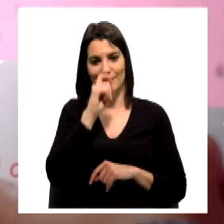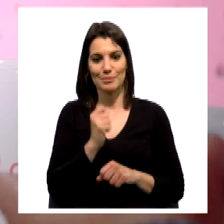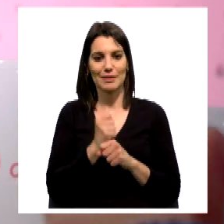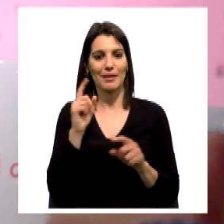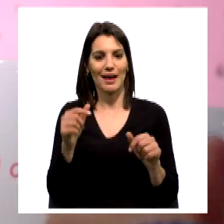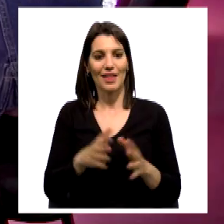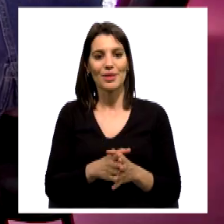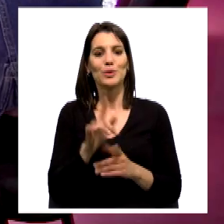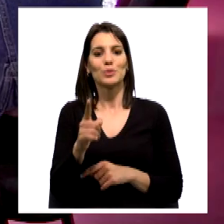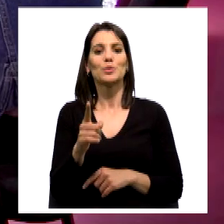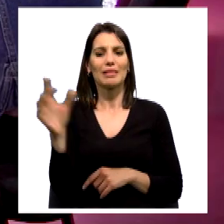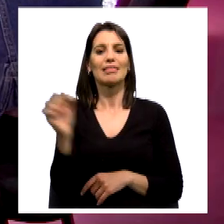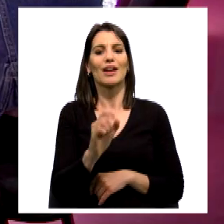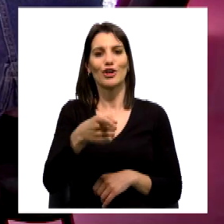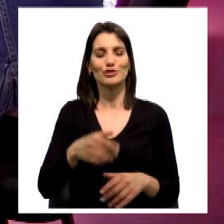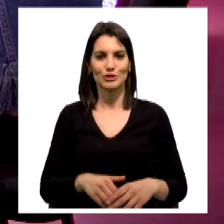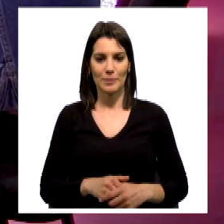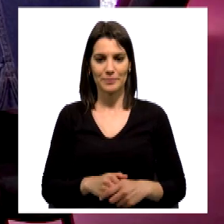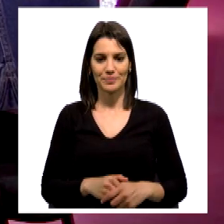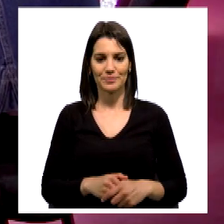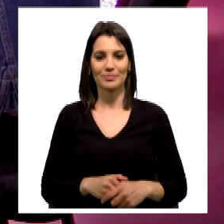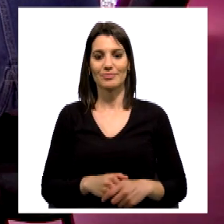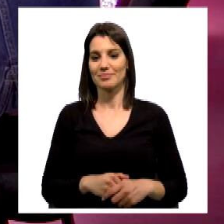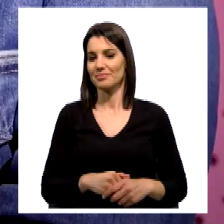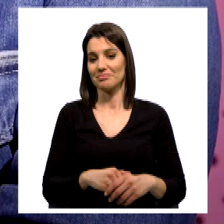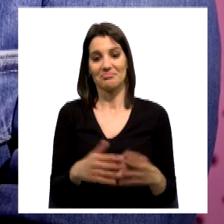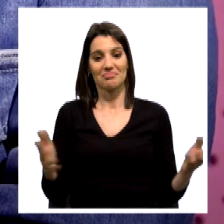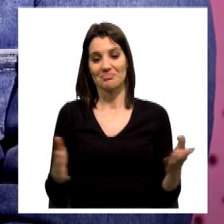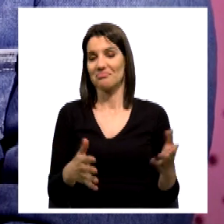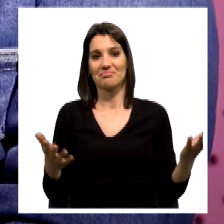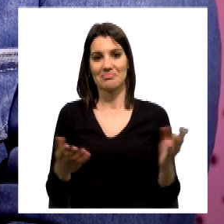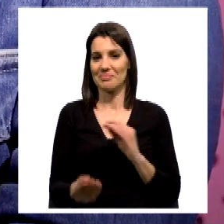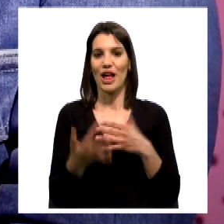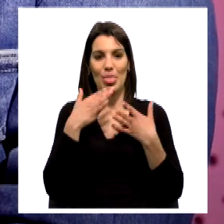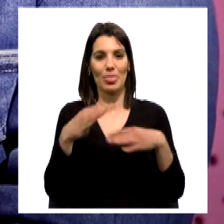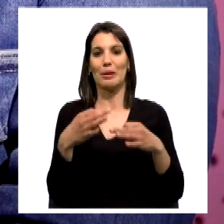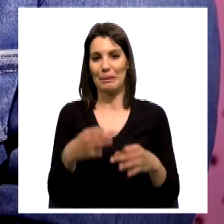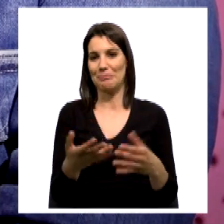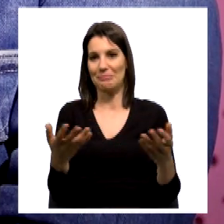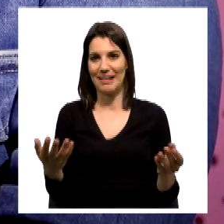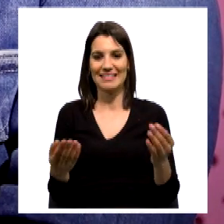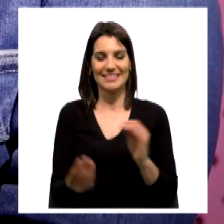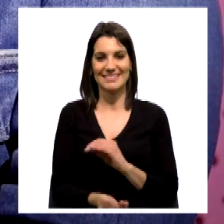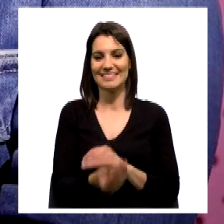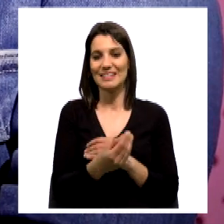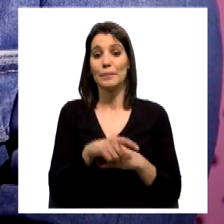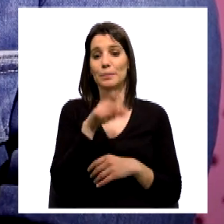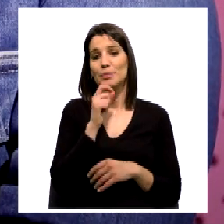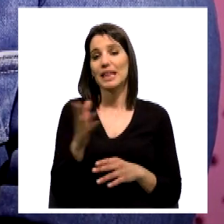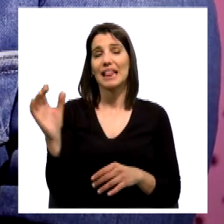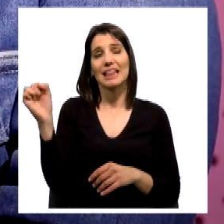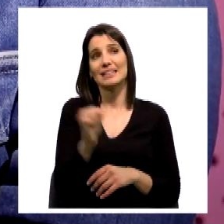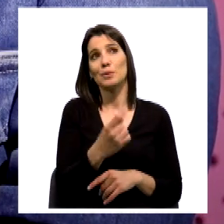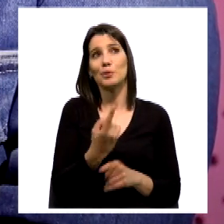pela rádio. O que é que tu trouxeste? Eu trouxe o mais vulgar de todos. Até podia trazer o